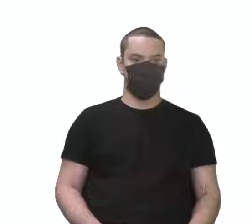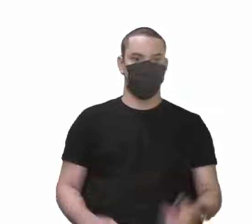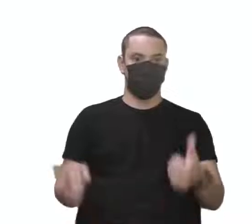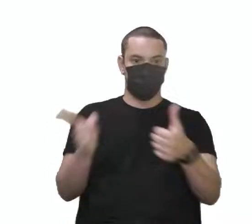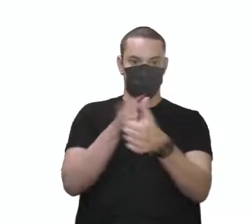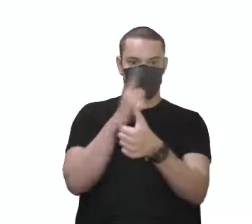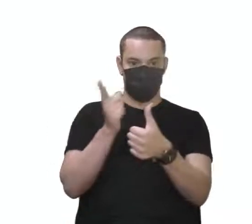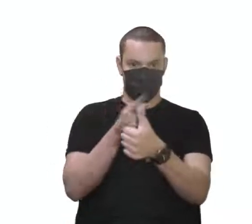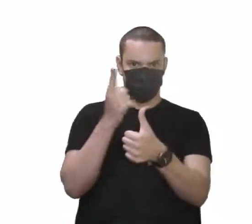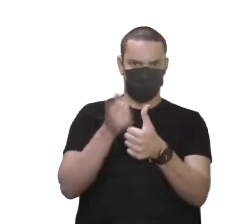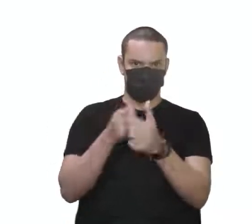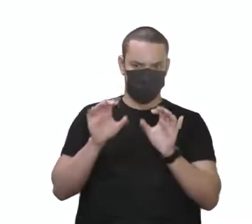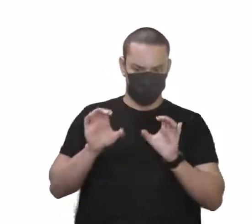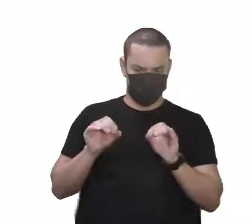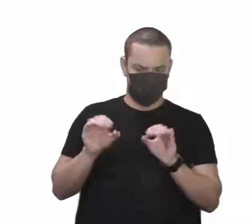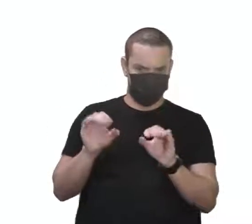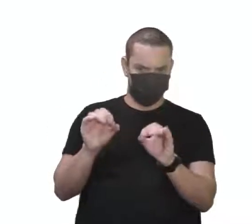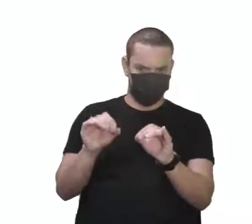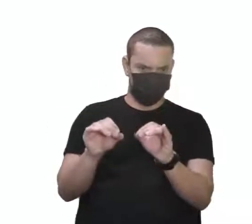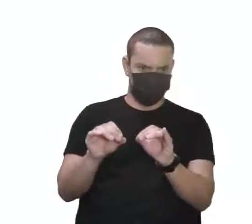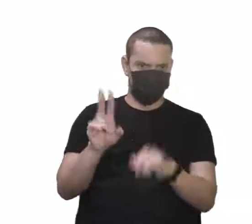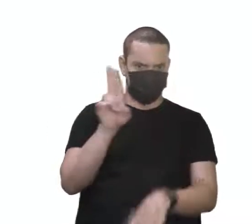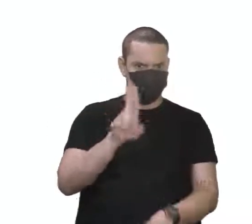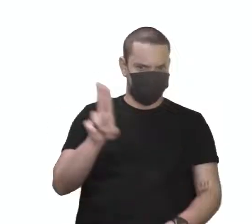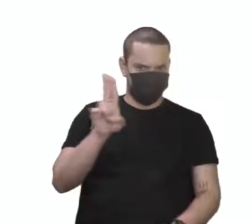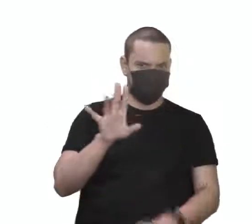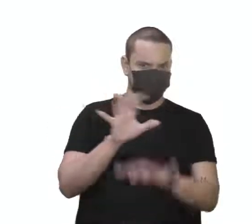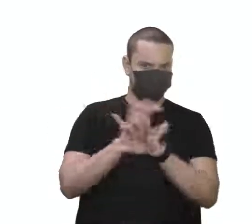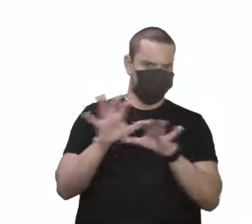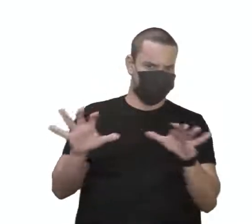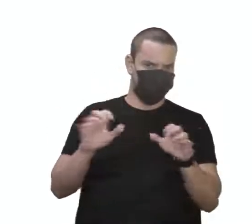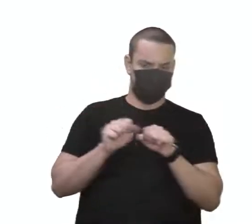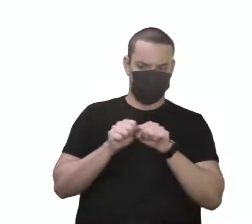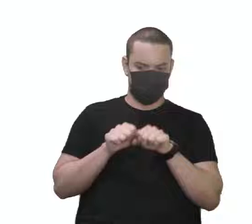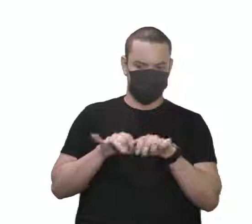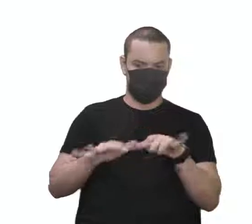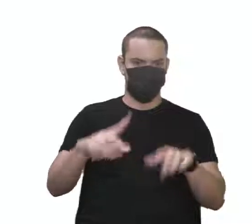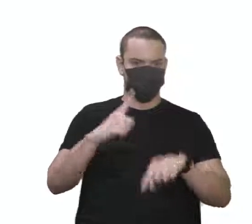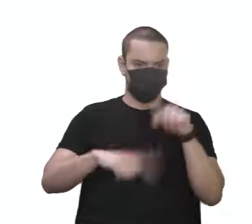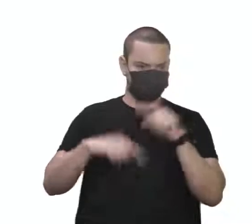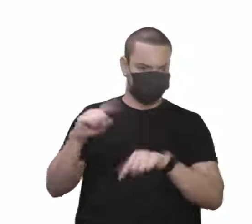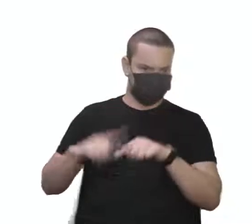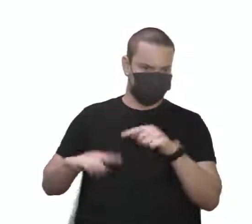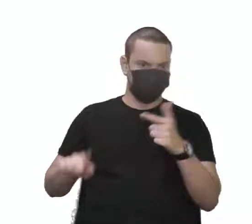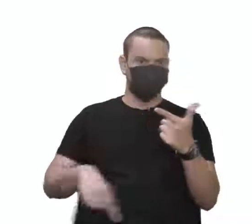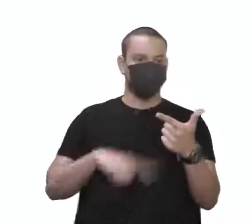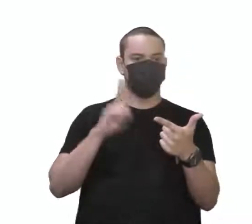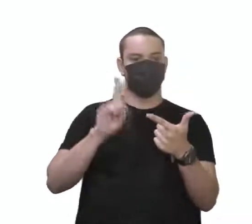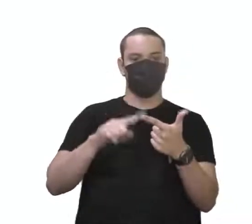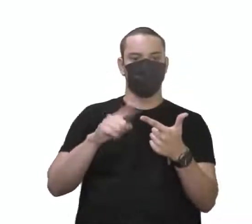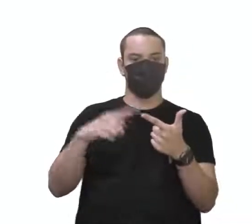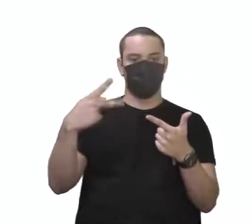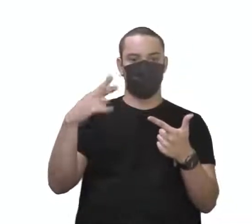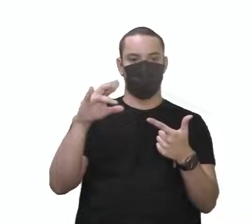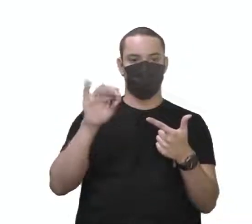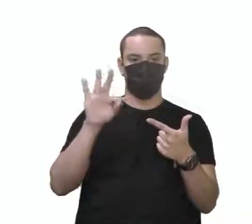Opção de número 1, são bactérias utilizadas nesse processo de transferência de material genético?